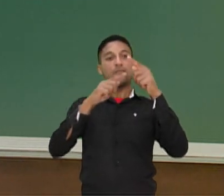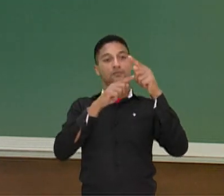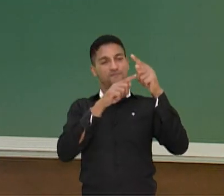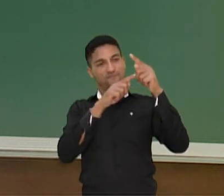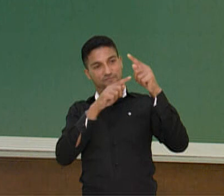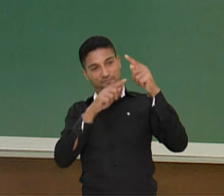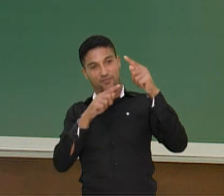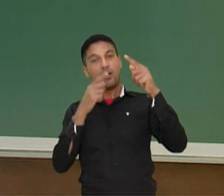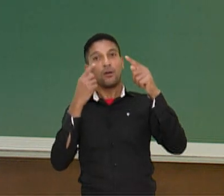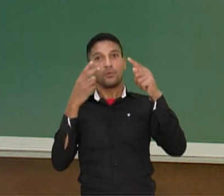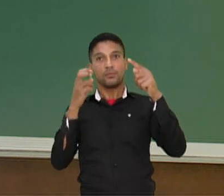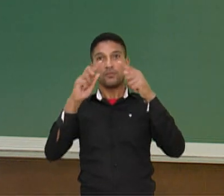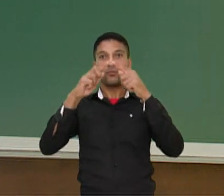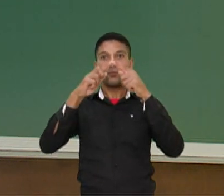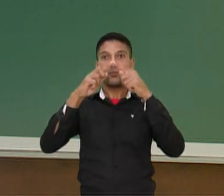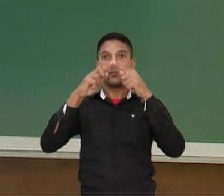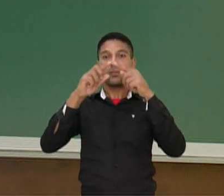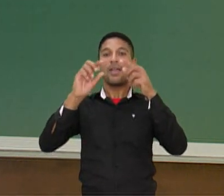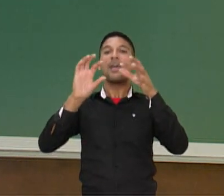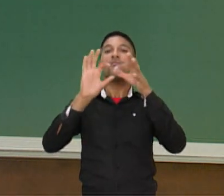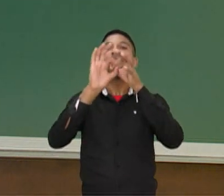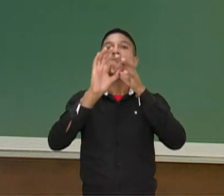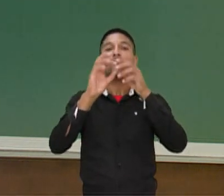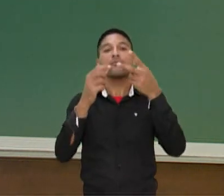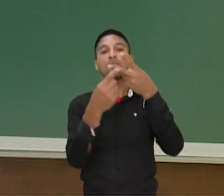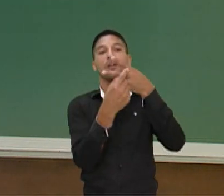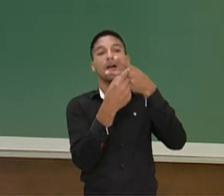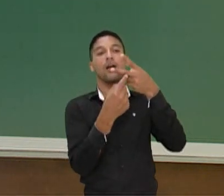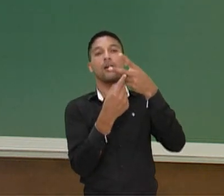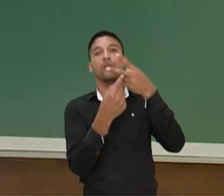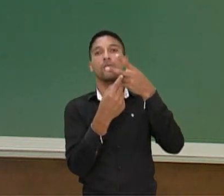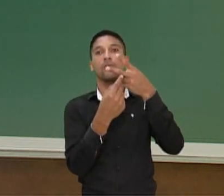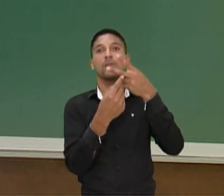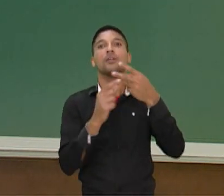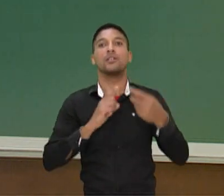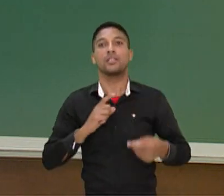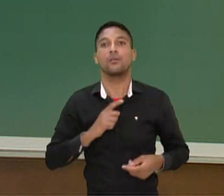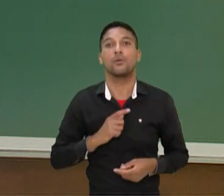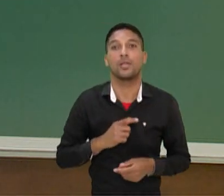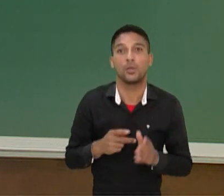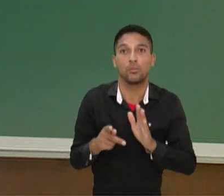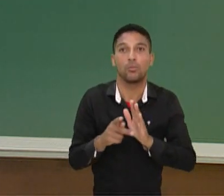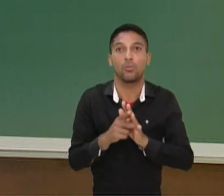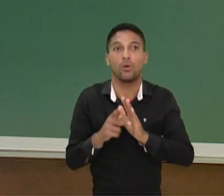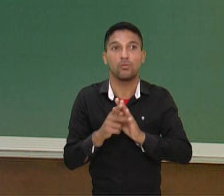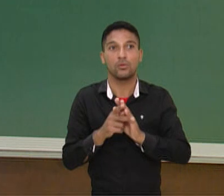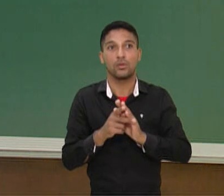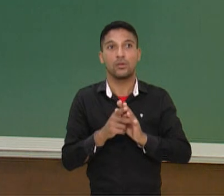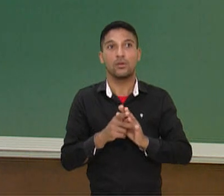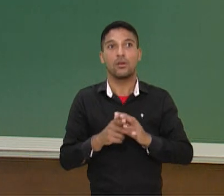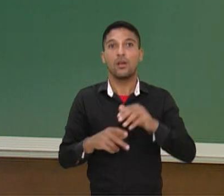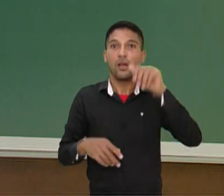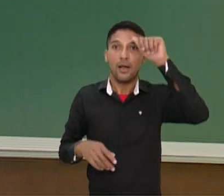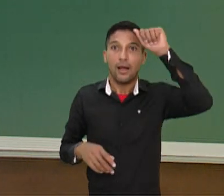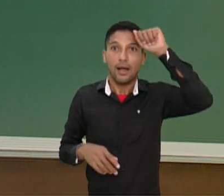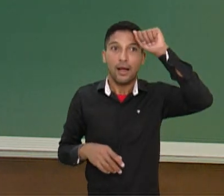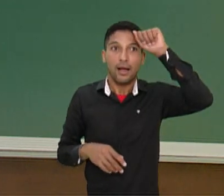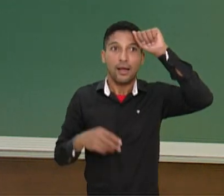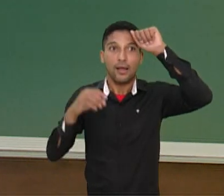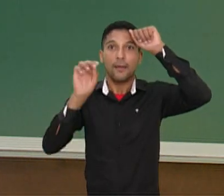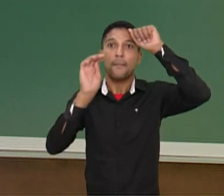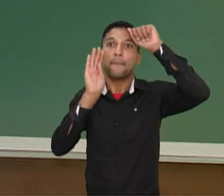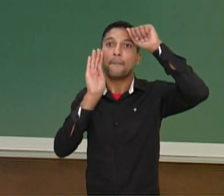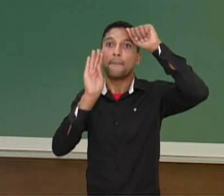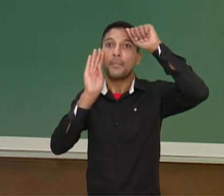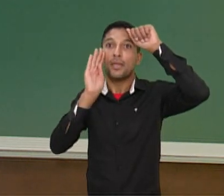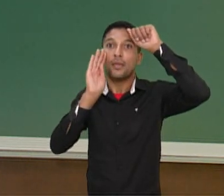ângulo externo ali formado. Se você fizesse o sentido horário, o prolongamento do AB, ó, ia ficar para cá, para o lado